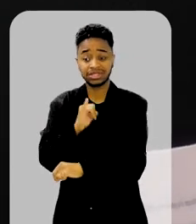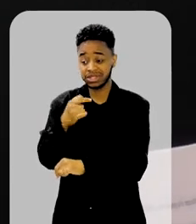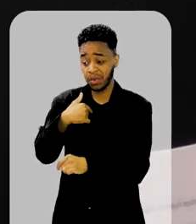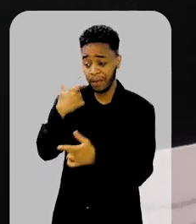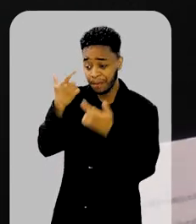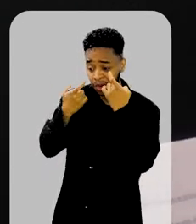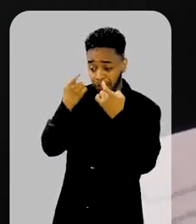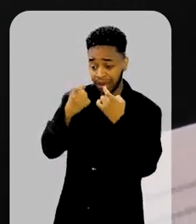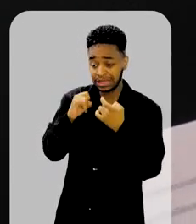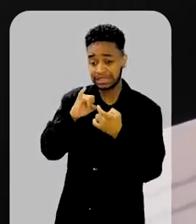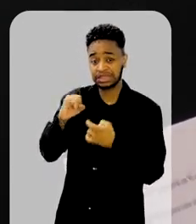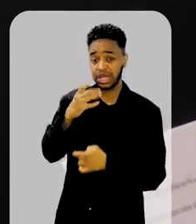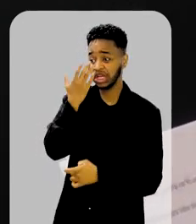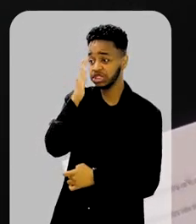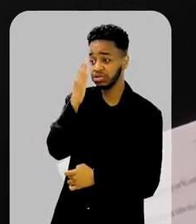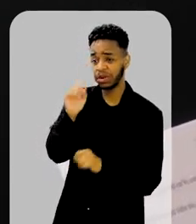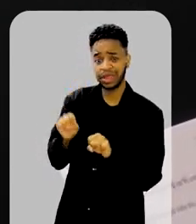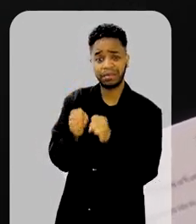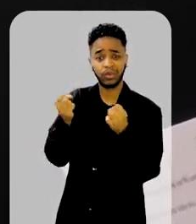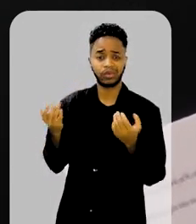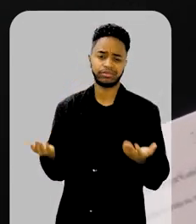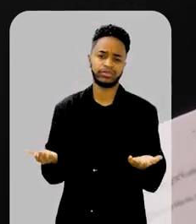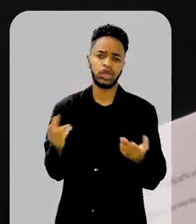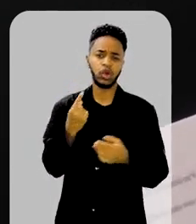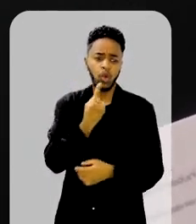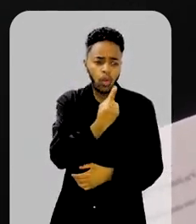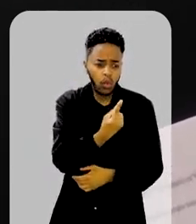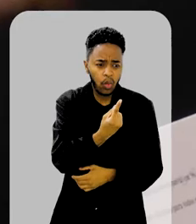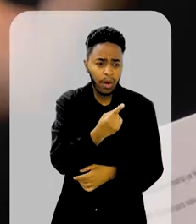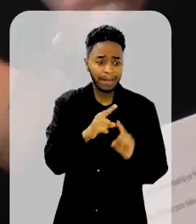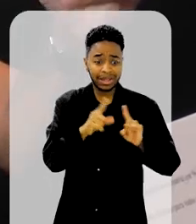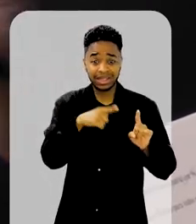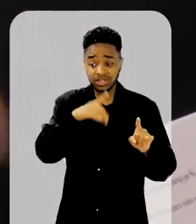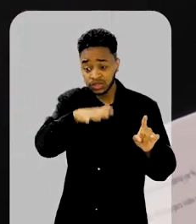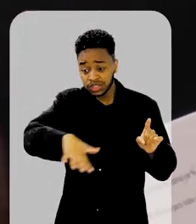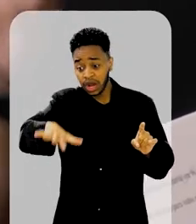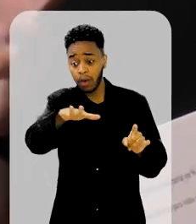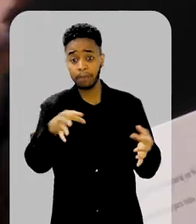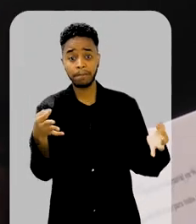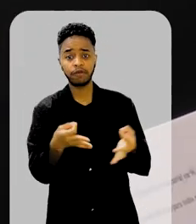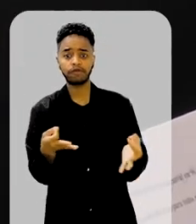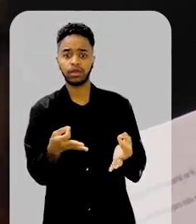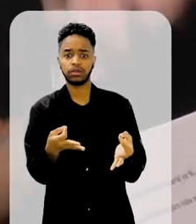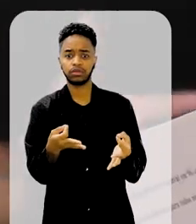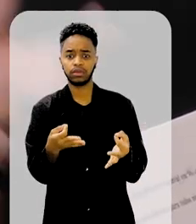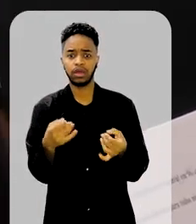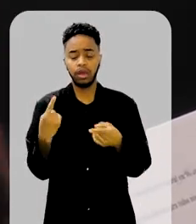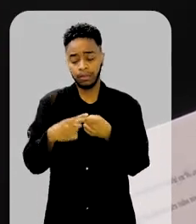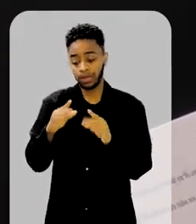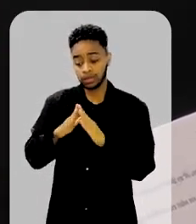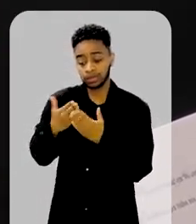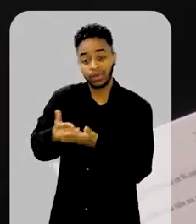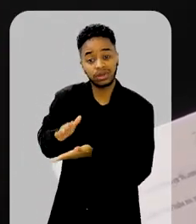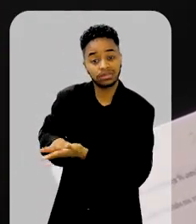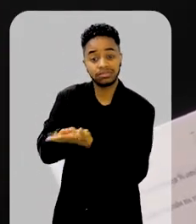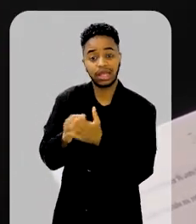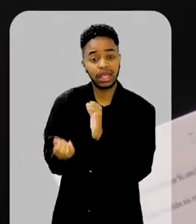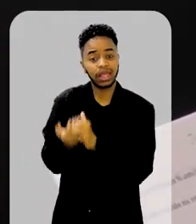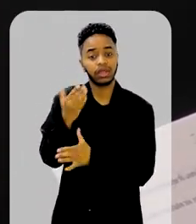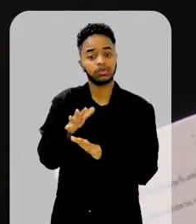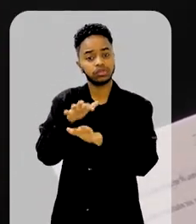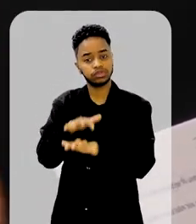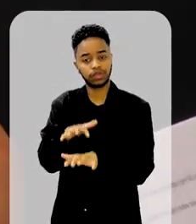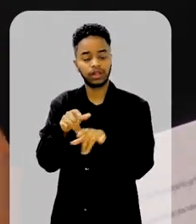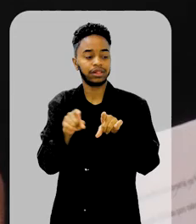eu me preocupo com o espelho que tá pendurado e não com o macro que é a cena construída escola escola de S em desfile